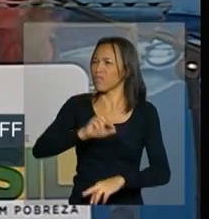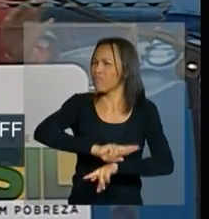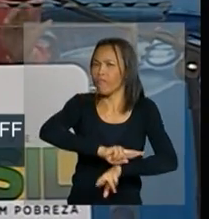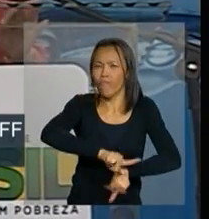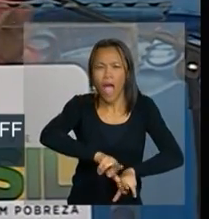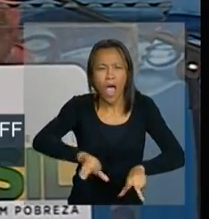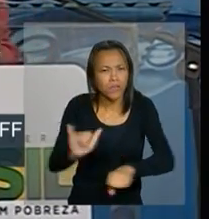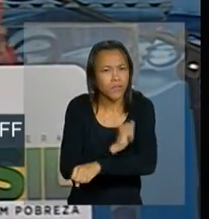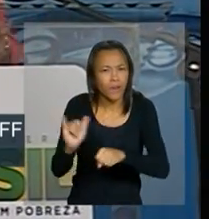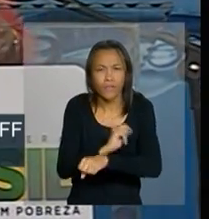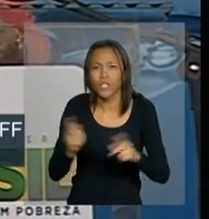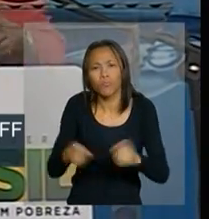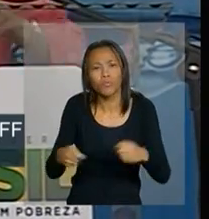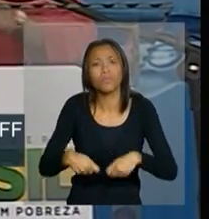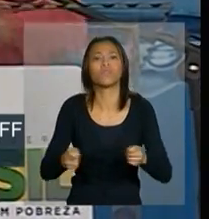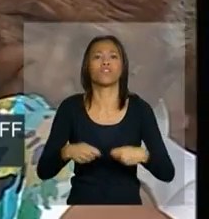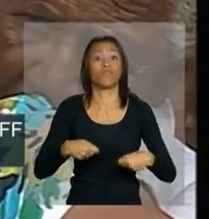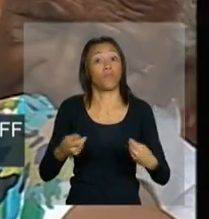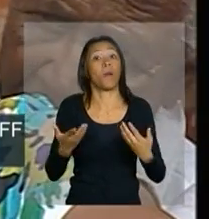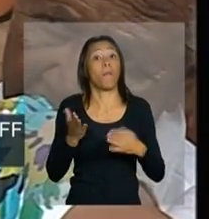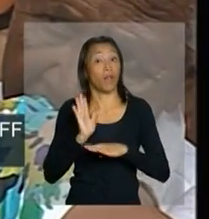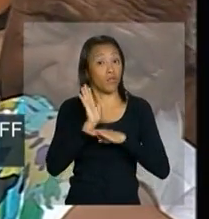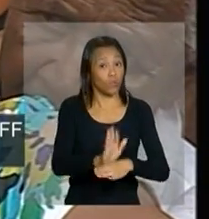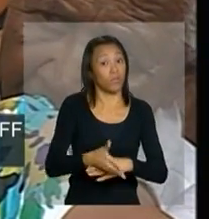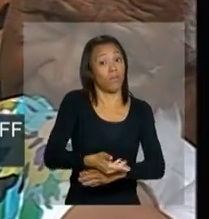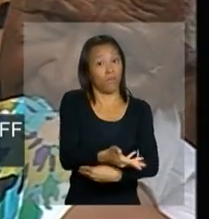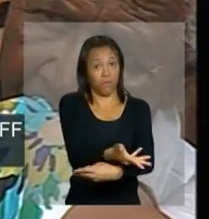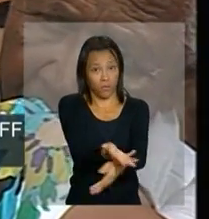que pudermos para que vocês